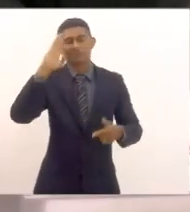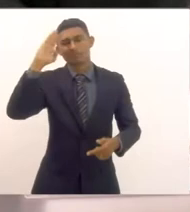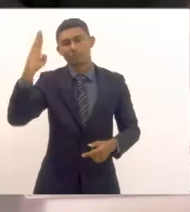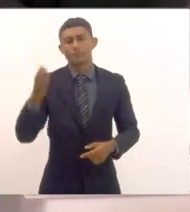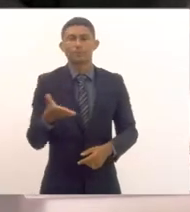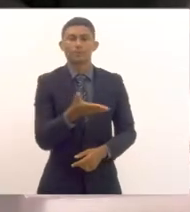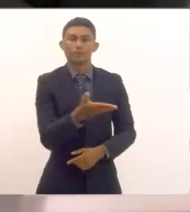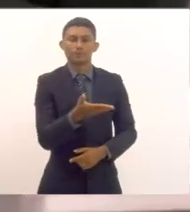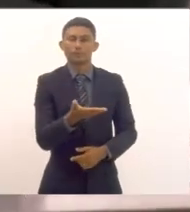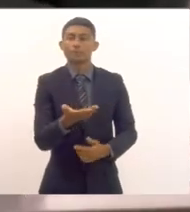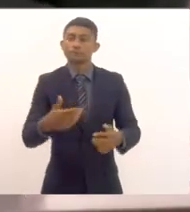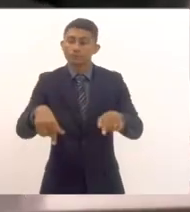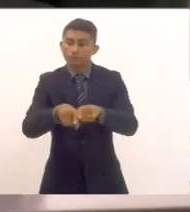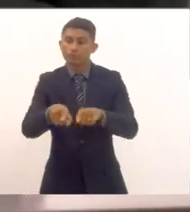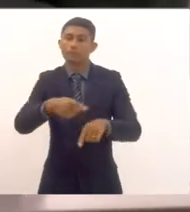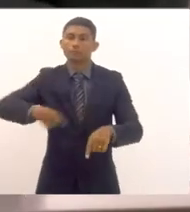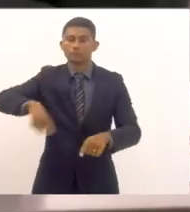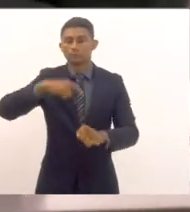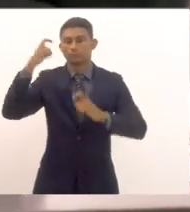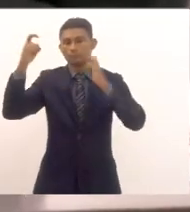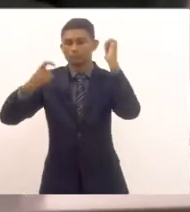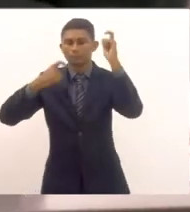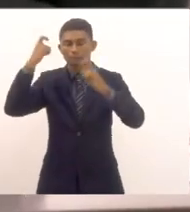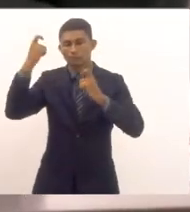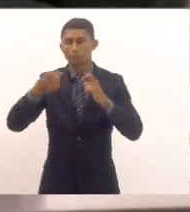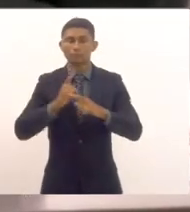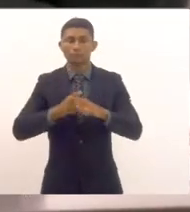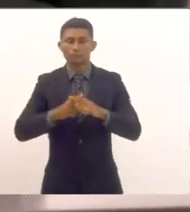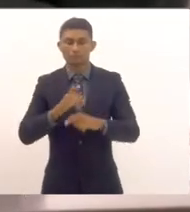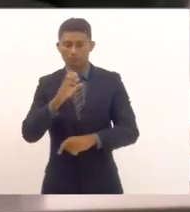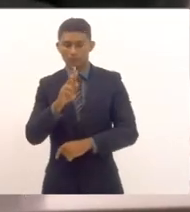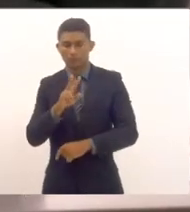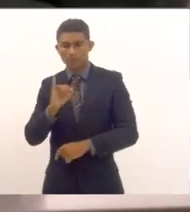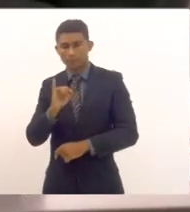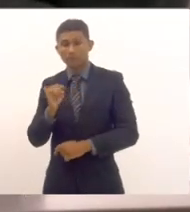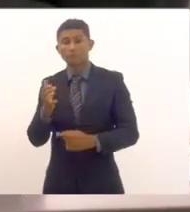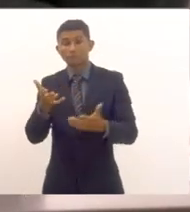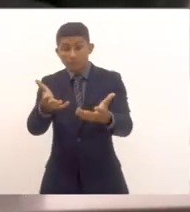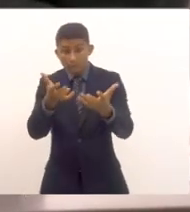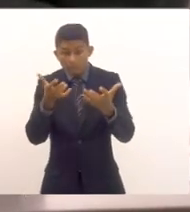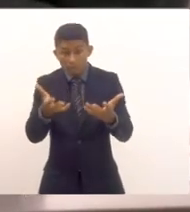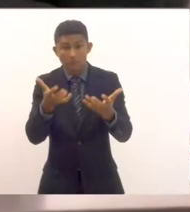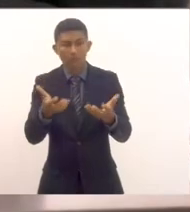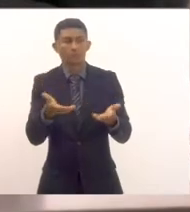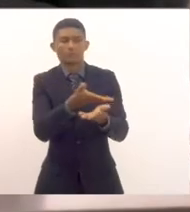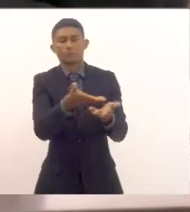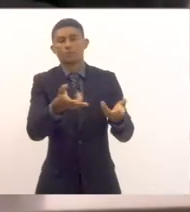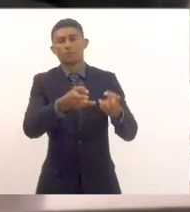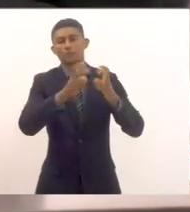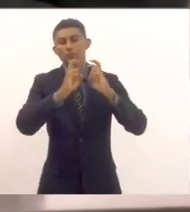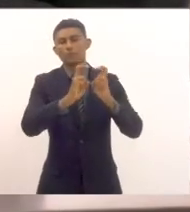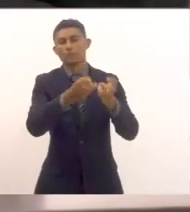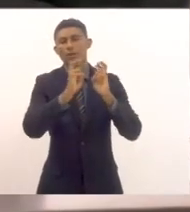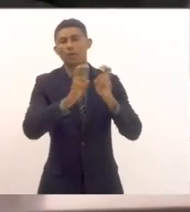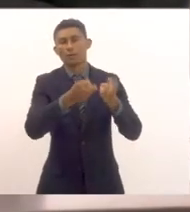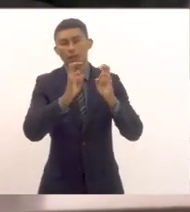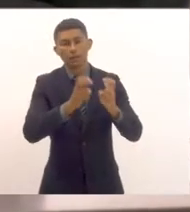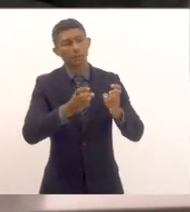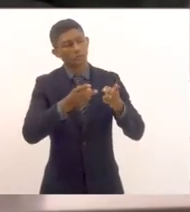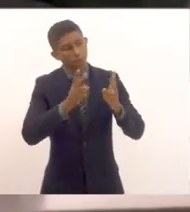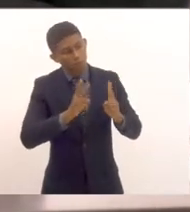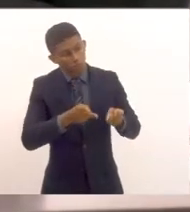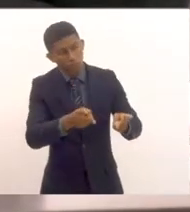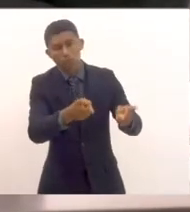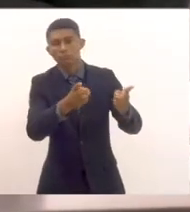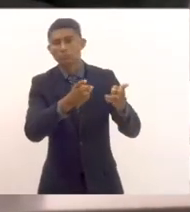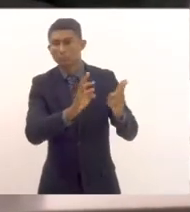EA maior preocupação que nós temos de conter apresentado a CPI é fazer com que o sistema volte a funcionar então